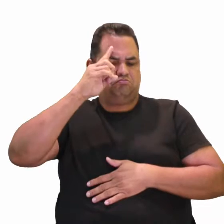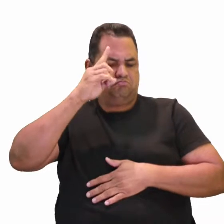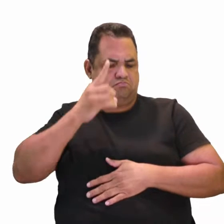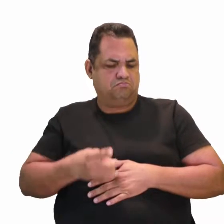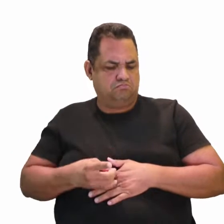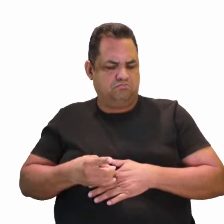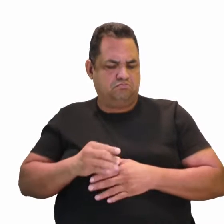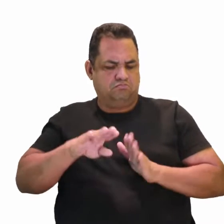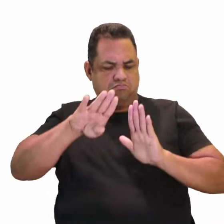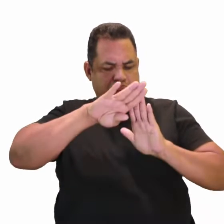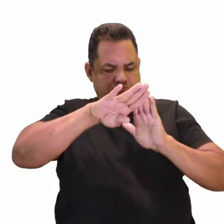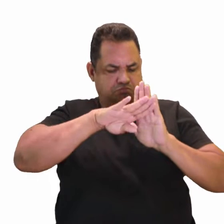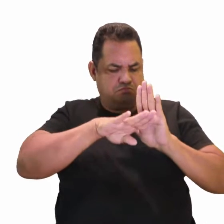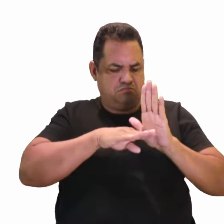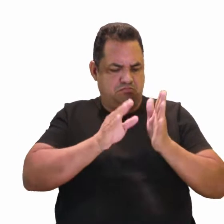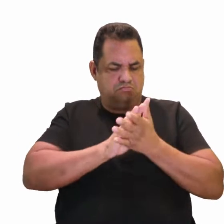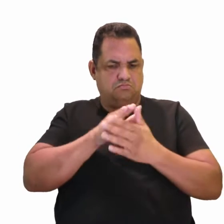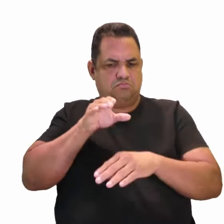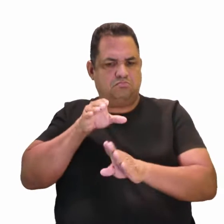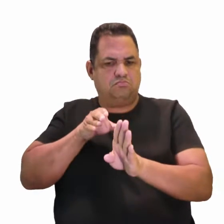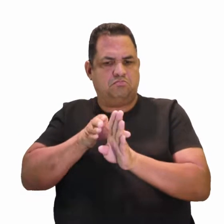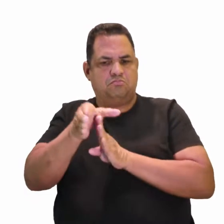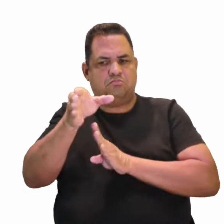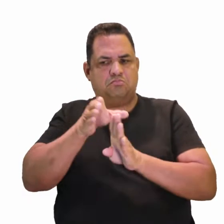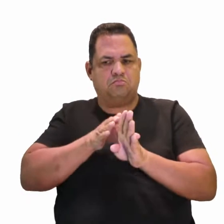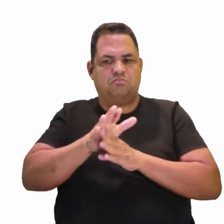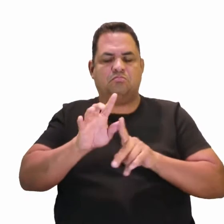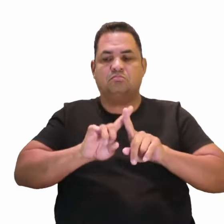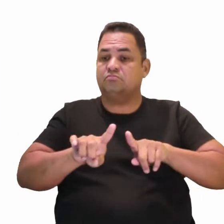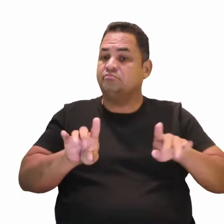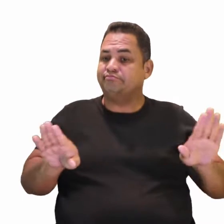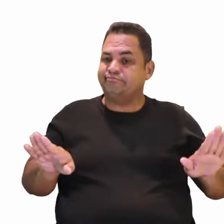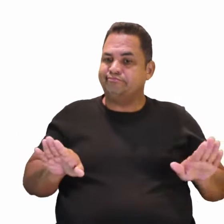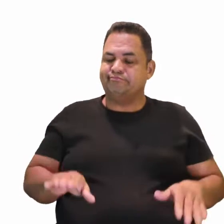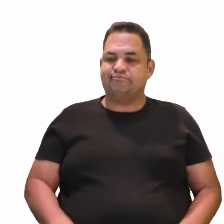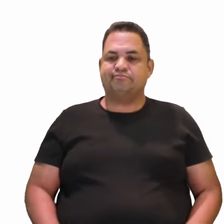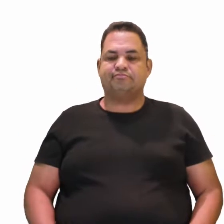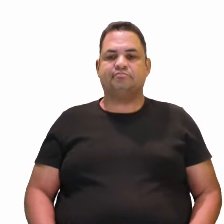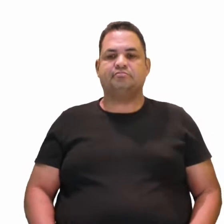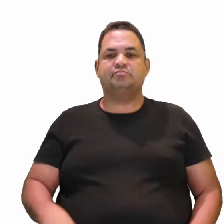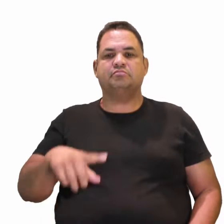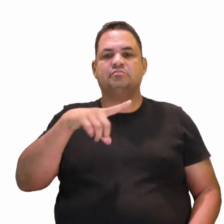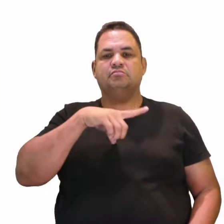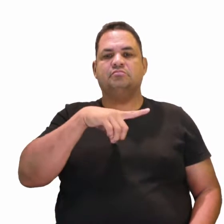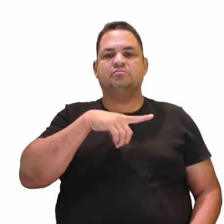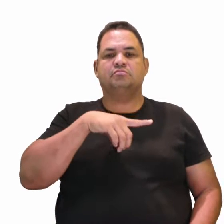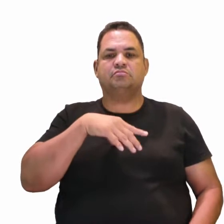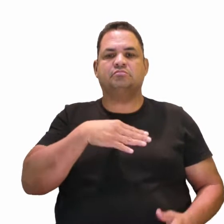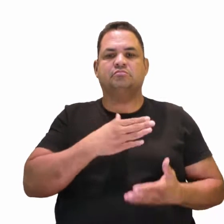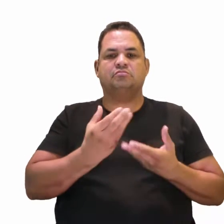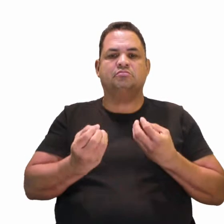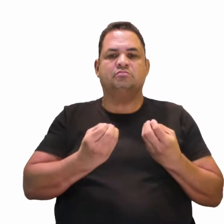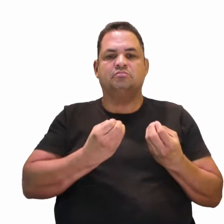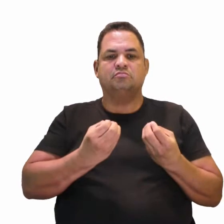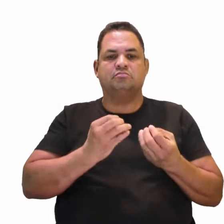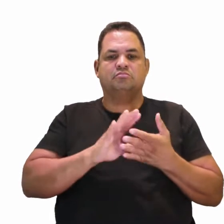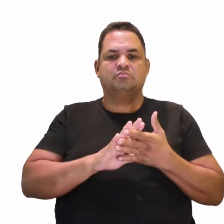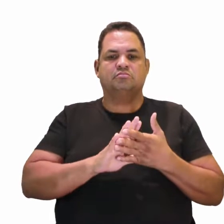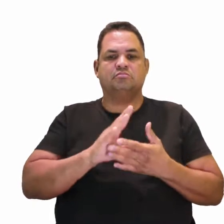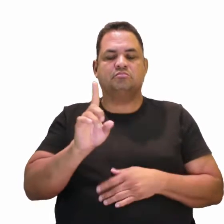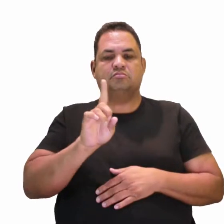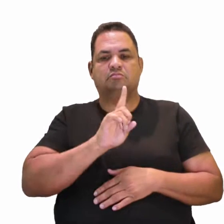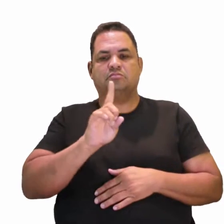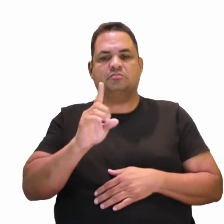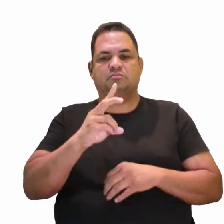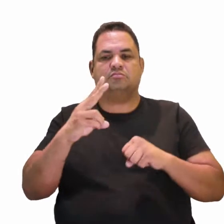pode ser uma instrução, um conselho, isso vai depender muito, certo? Tem a mesma função do modo infinitivo